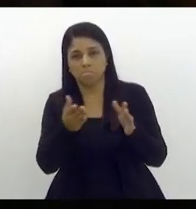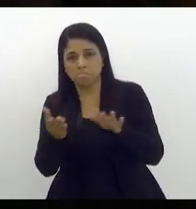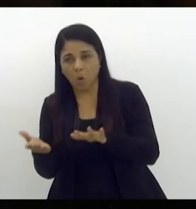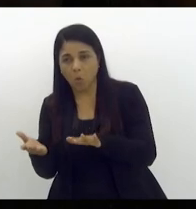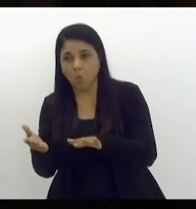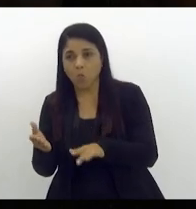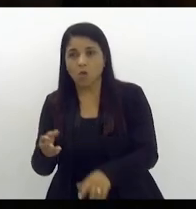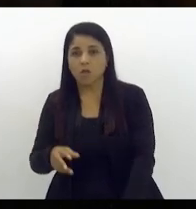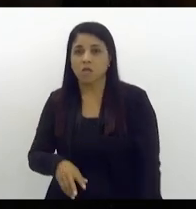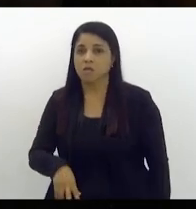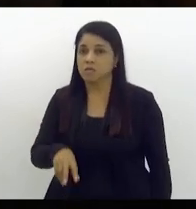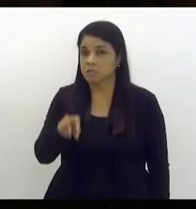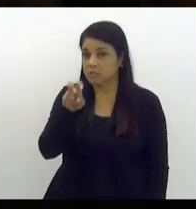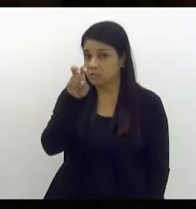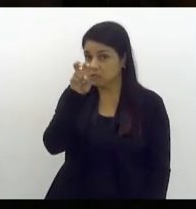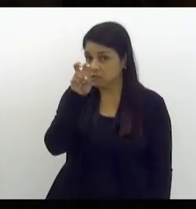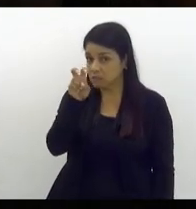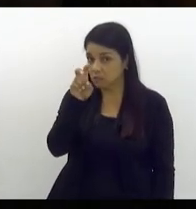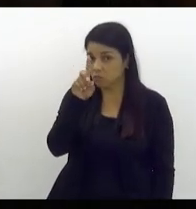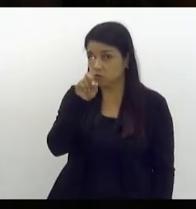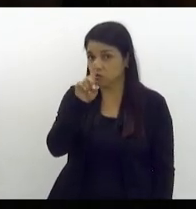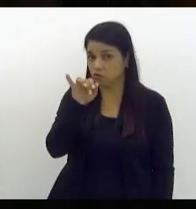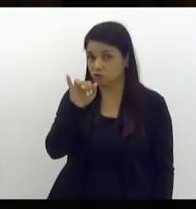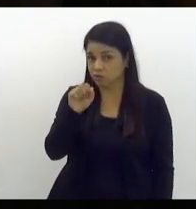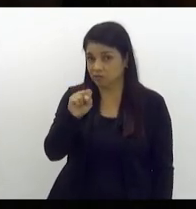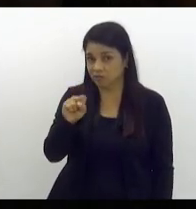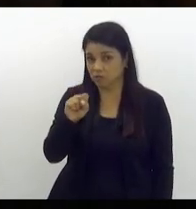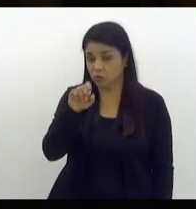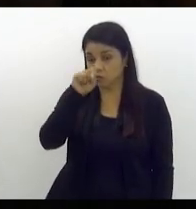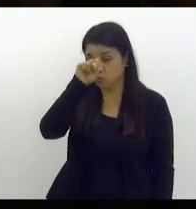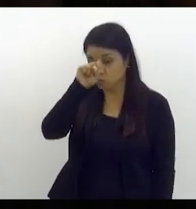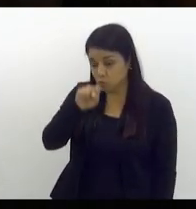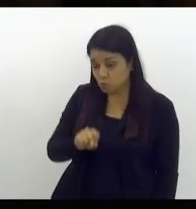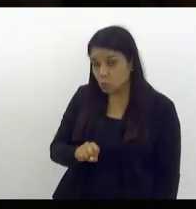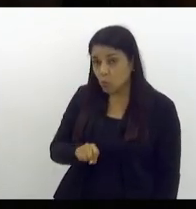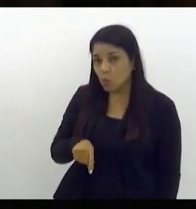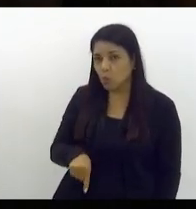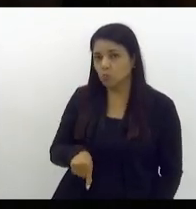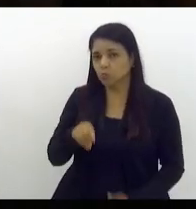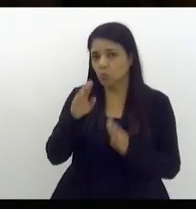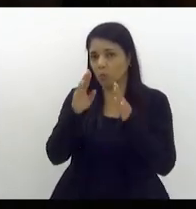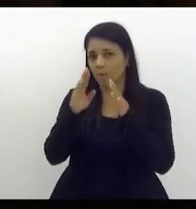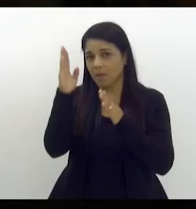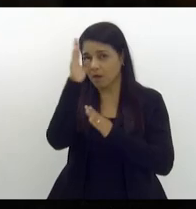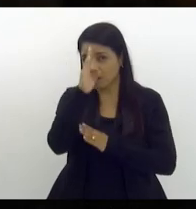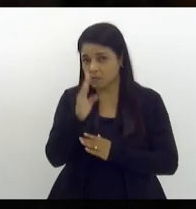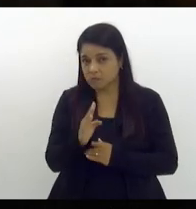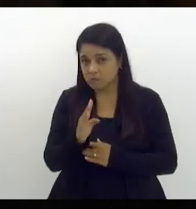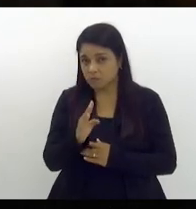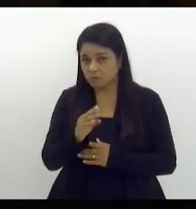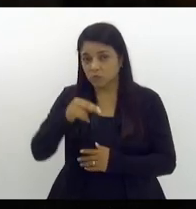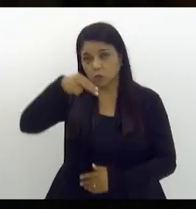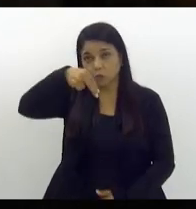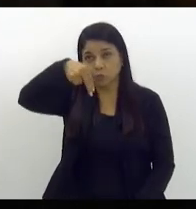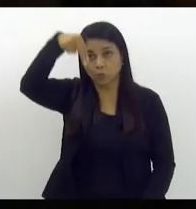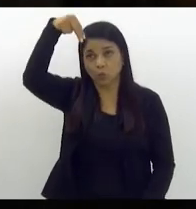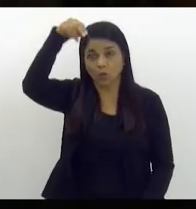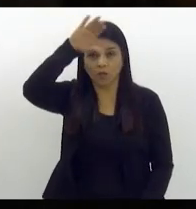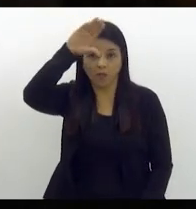apenas 5 dias. No sul do Brasil e no norte da